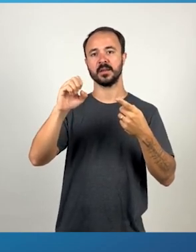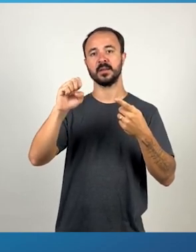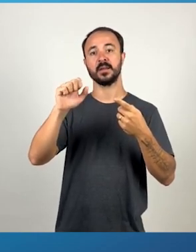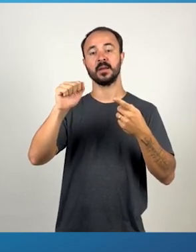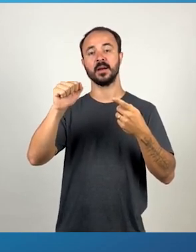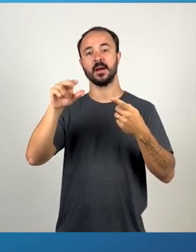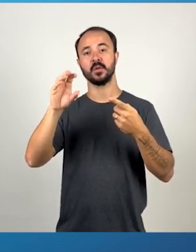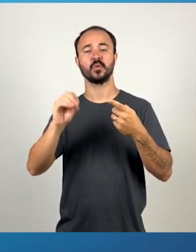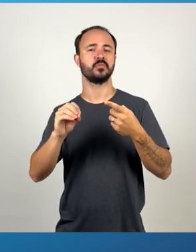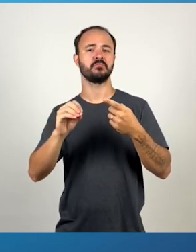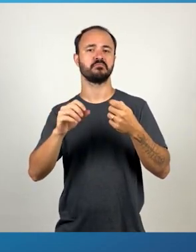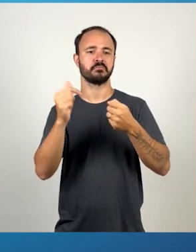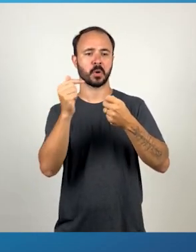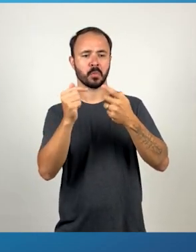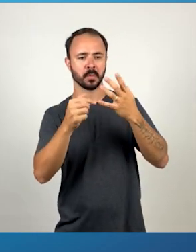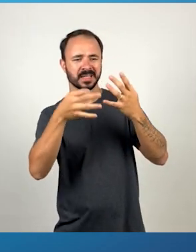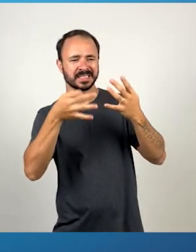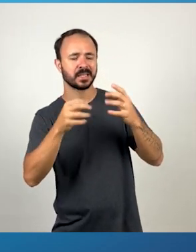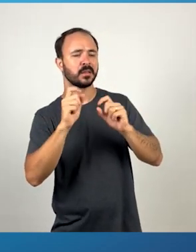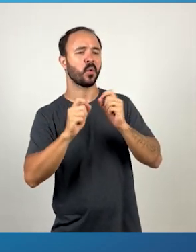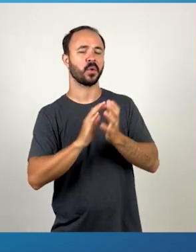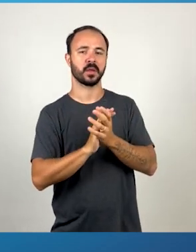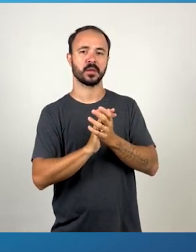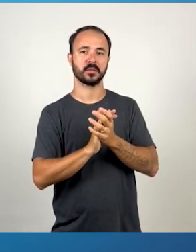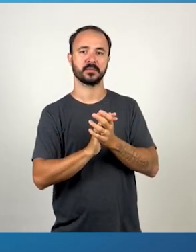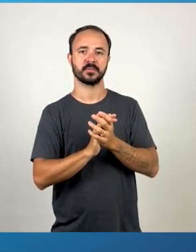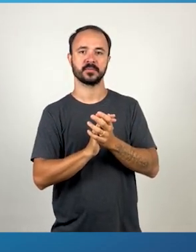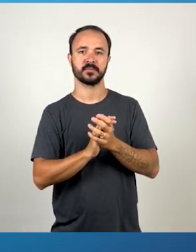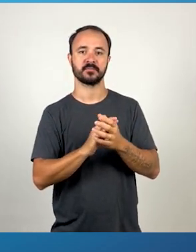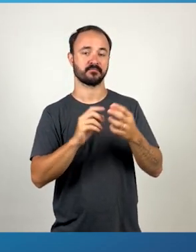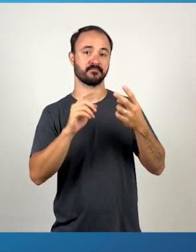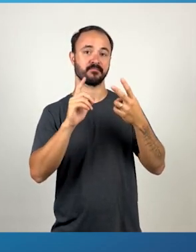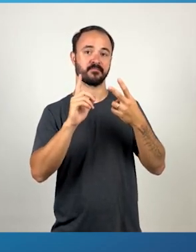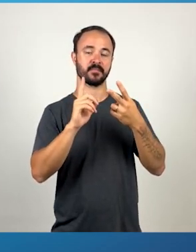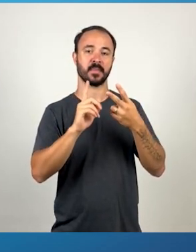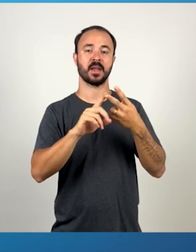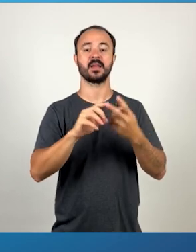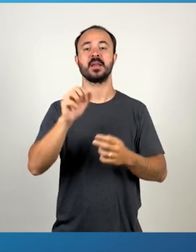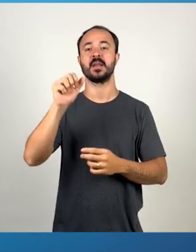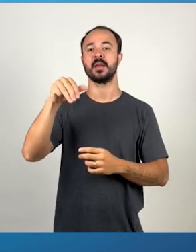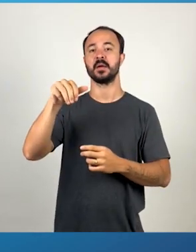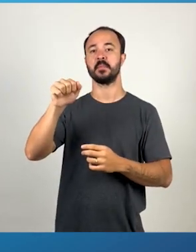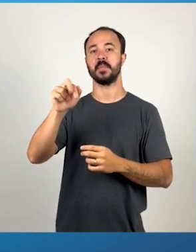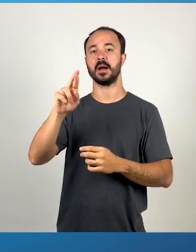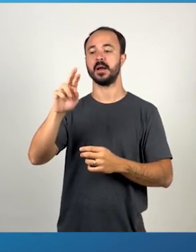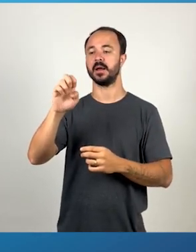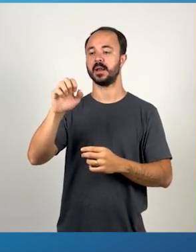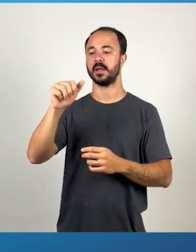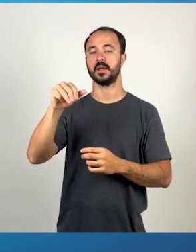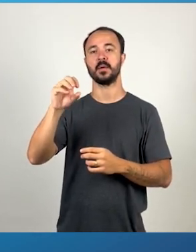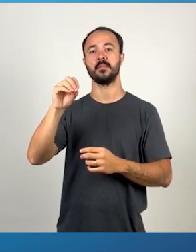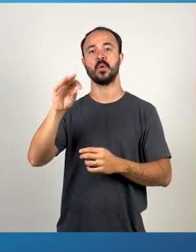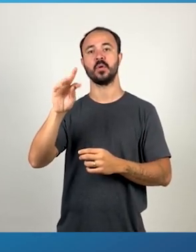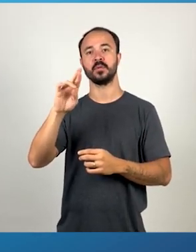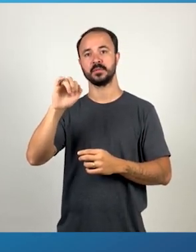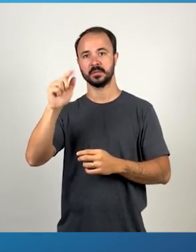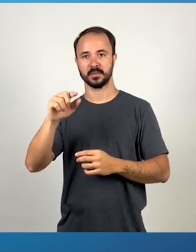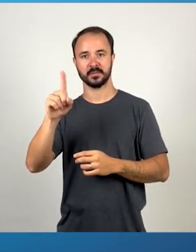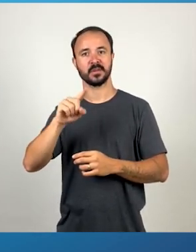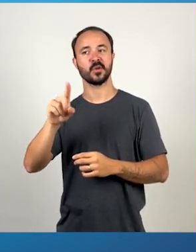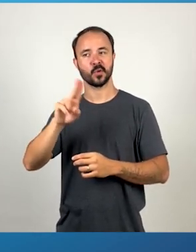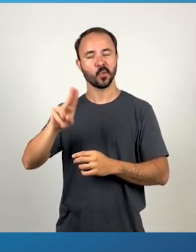aquilo que a gente trabalhou na aula de hoje, a alternativa correta é maremotriz, que é a energia produzida a partir do movimento